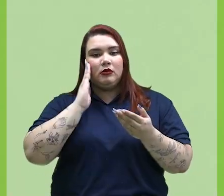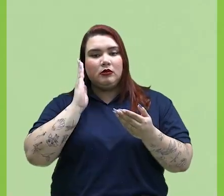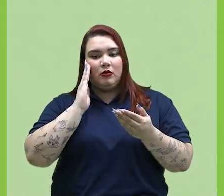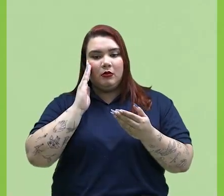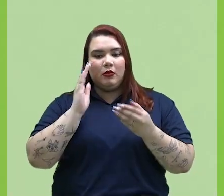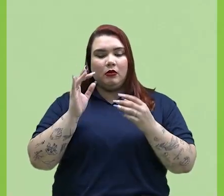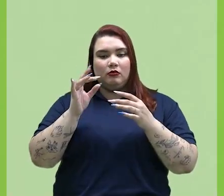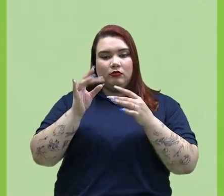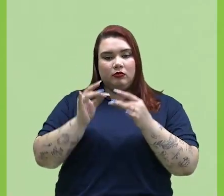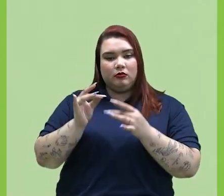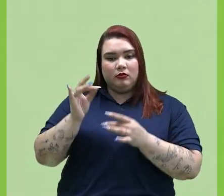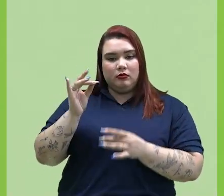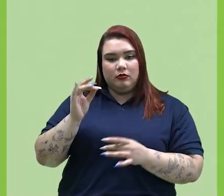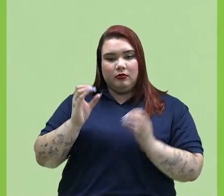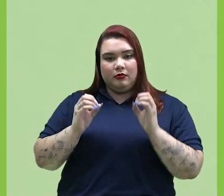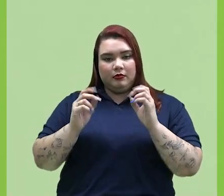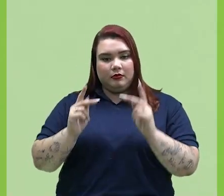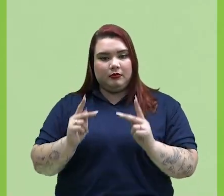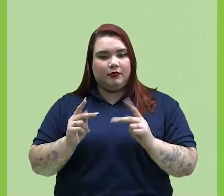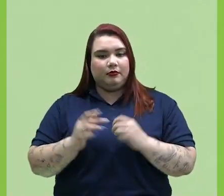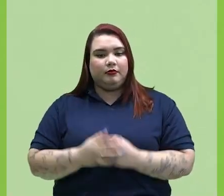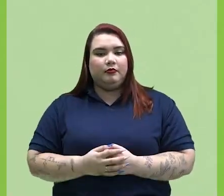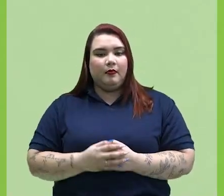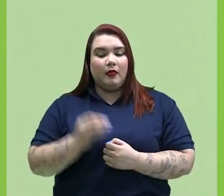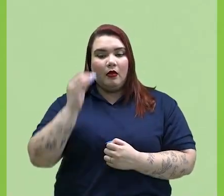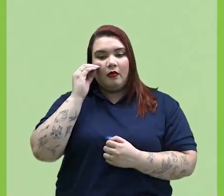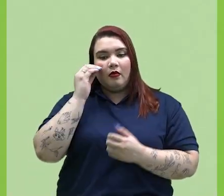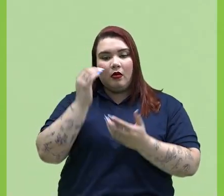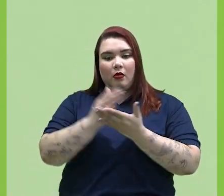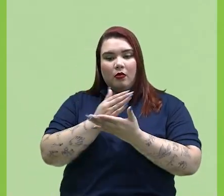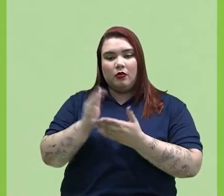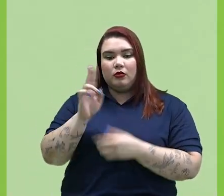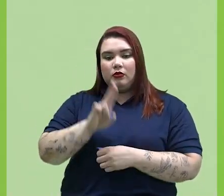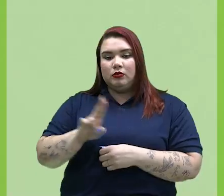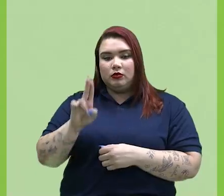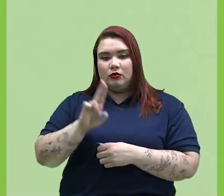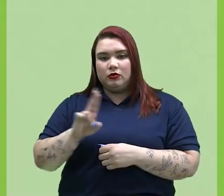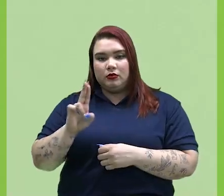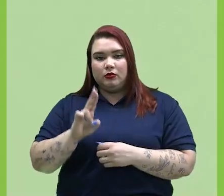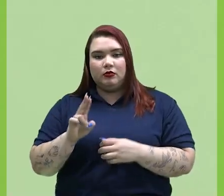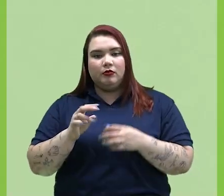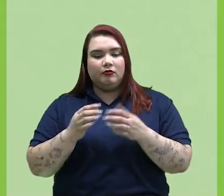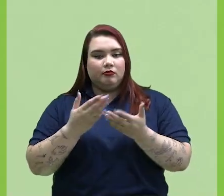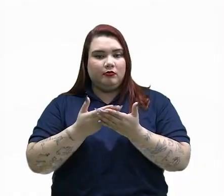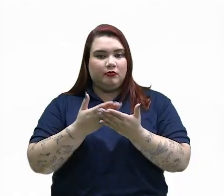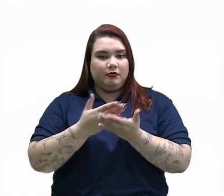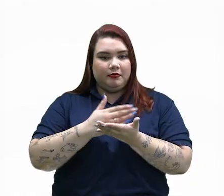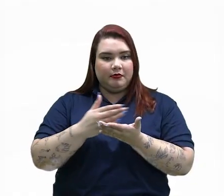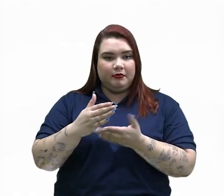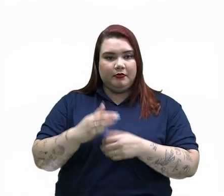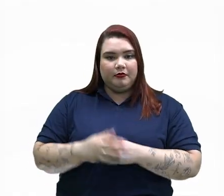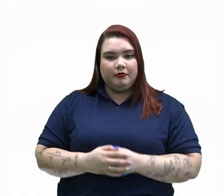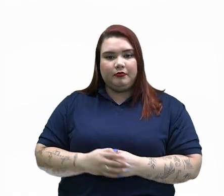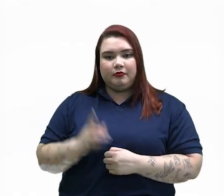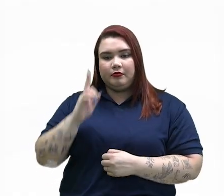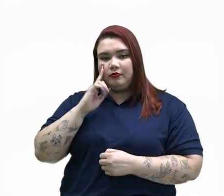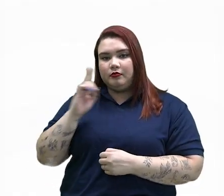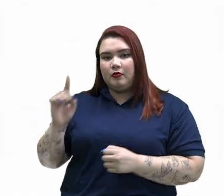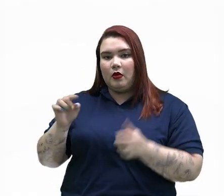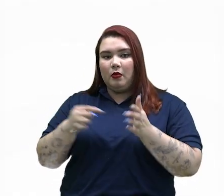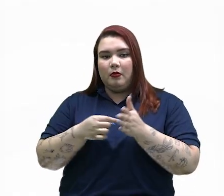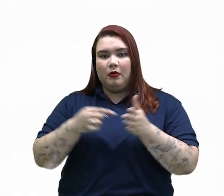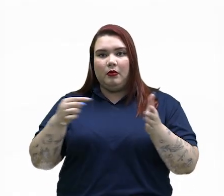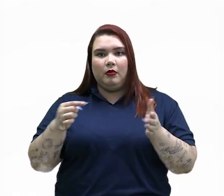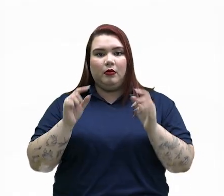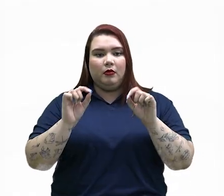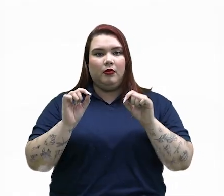sua classificação, tá bom? Então, bora dar uma olhadinha em algumas aplicações que eu trouxe para esse início de aula, olha só. Então, a primeira